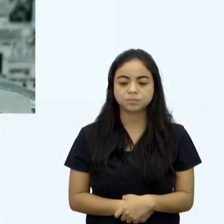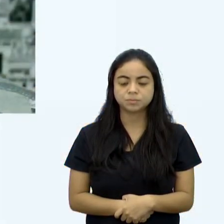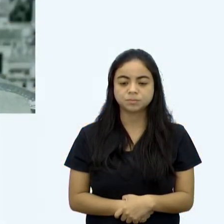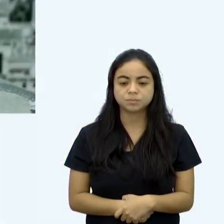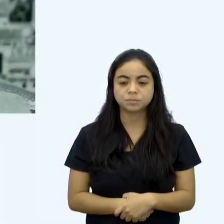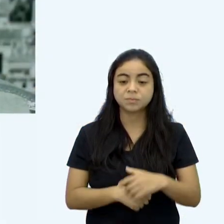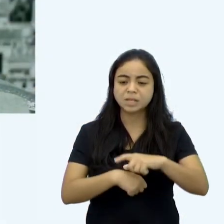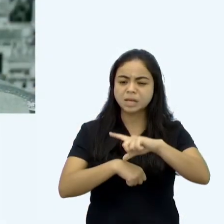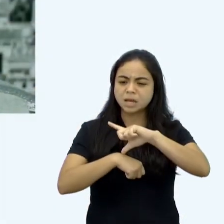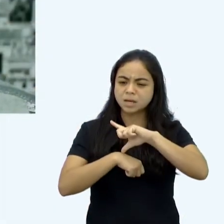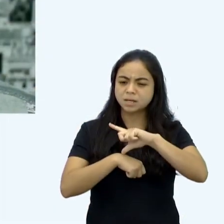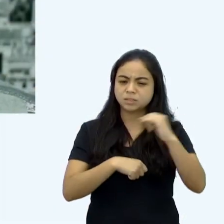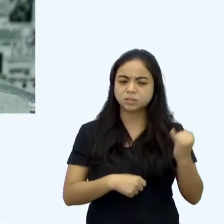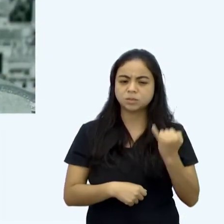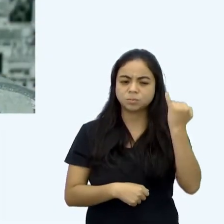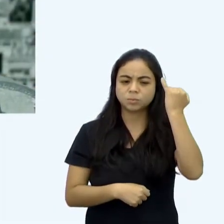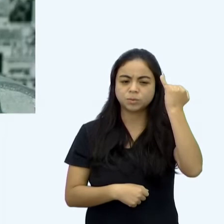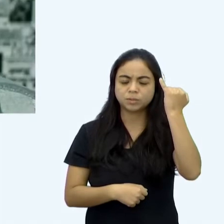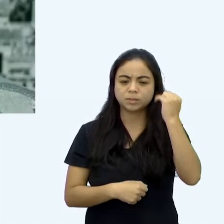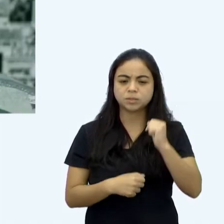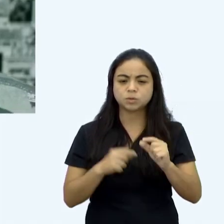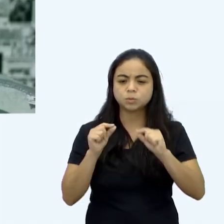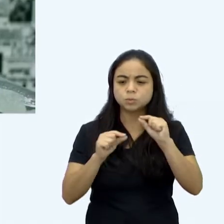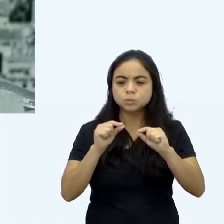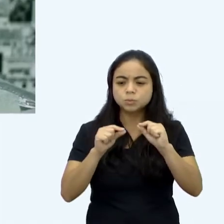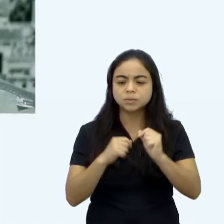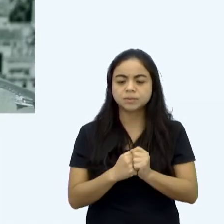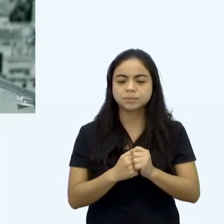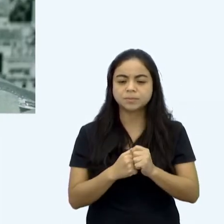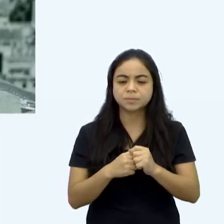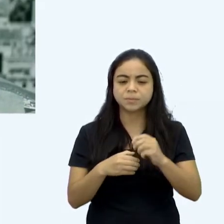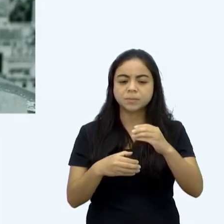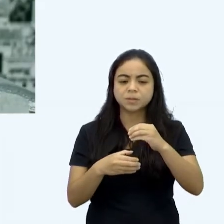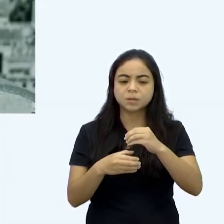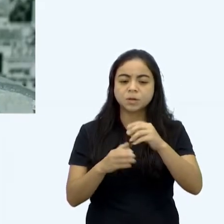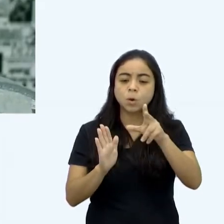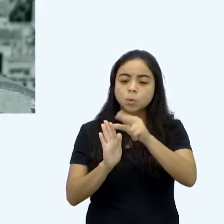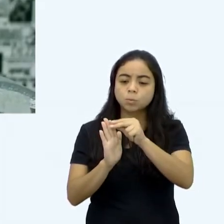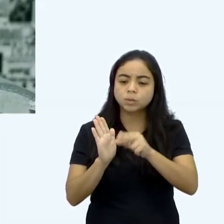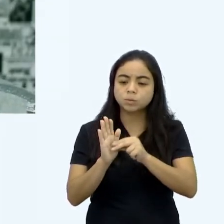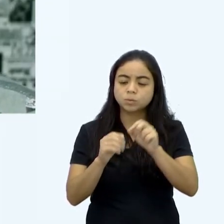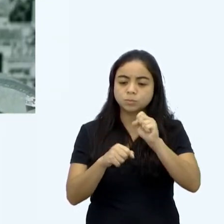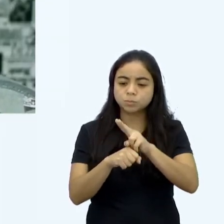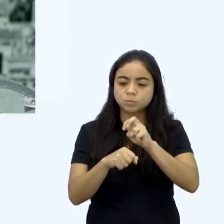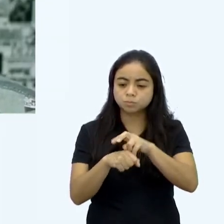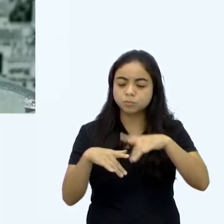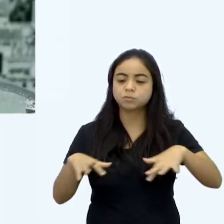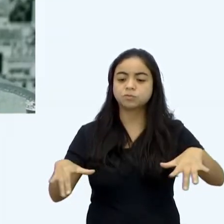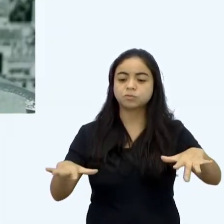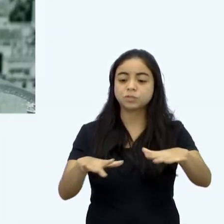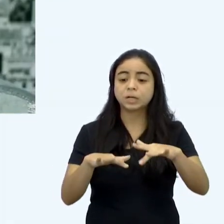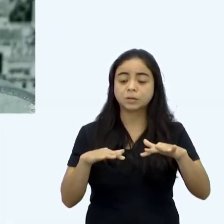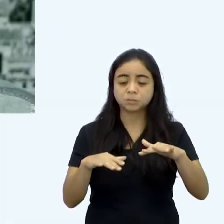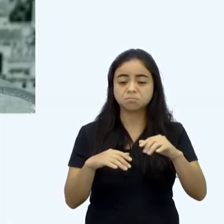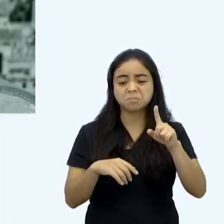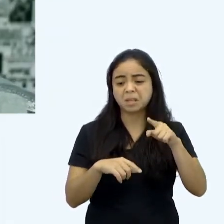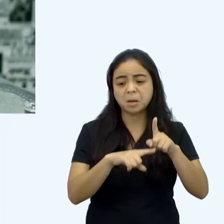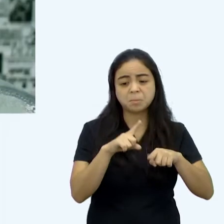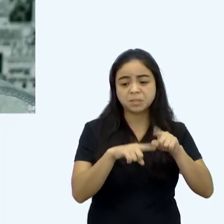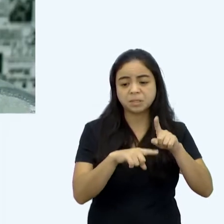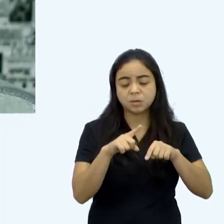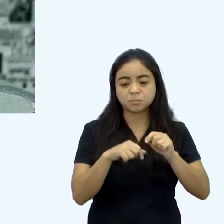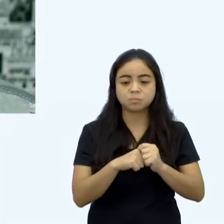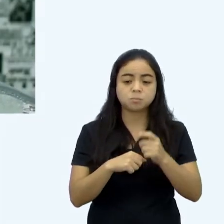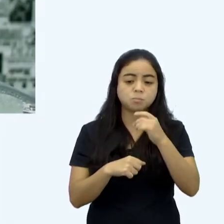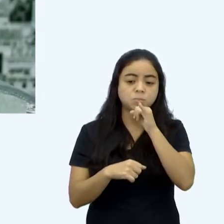Mas antes é importante falar o seguinte, quando a gente fala de conteúdo viral, a gente está falando de uma ferramenta, é um recurso. Assim como você tem uma